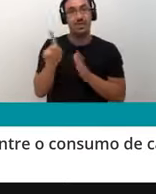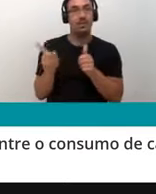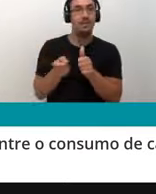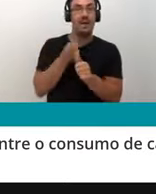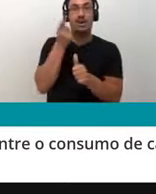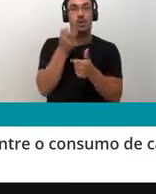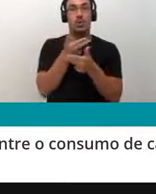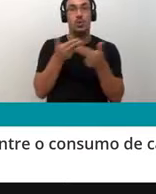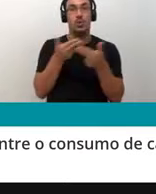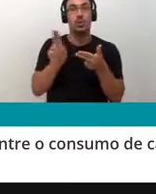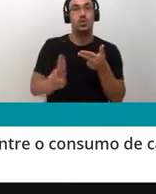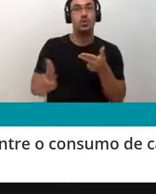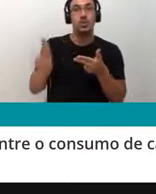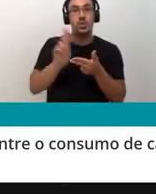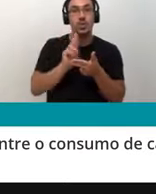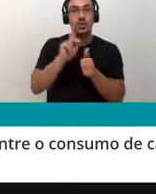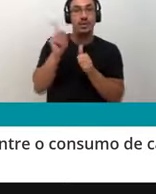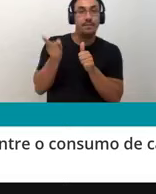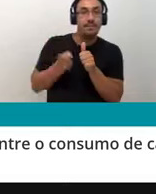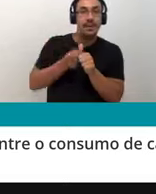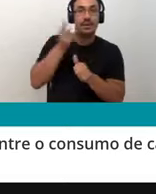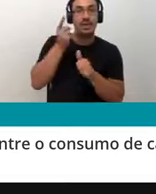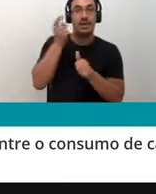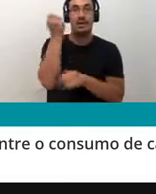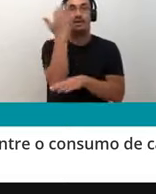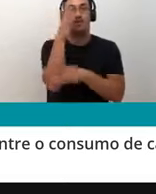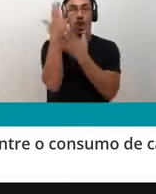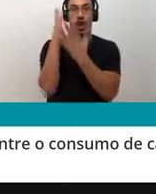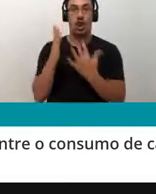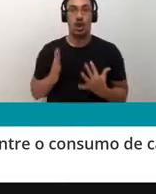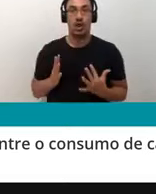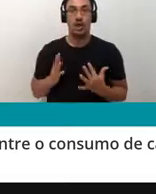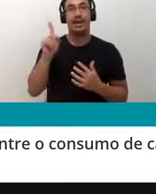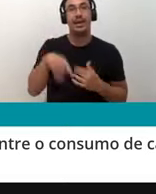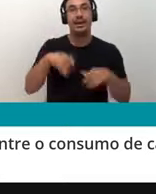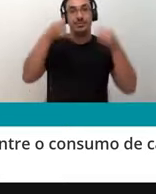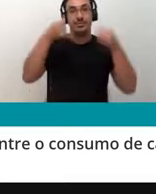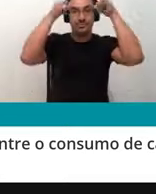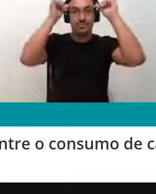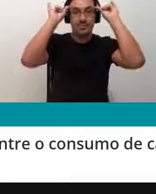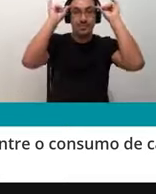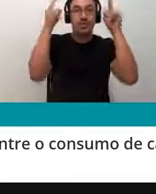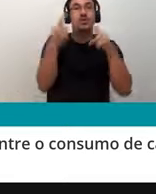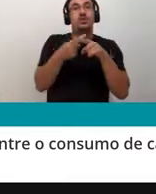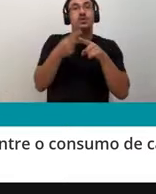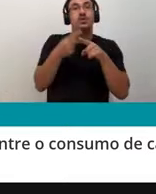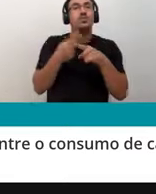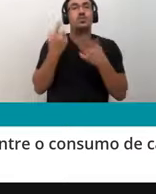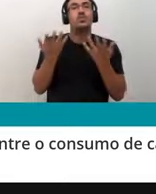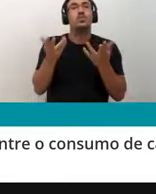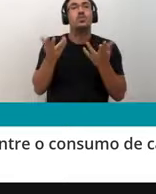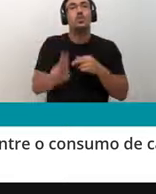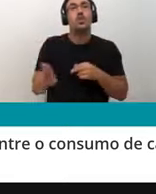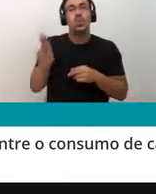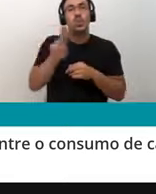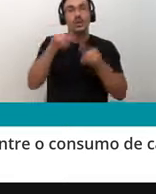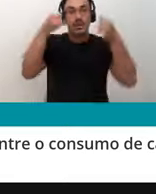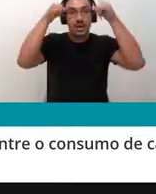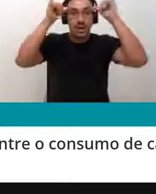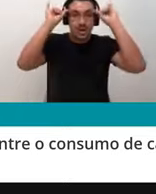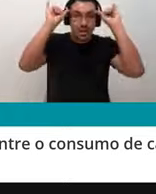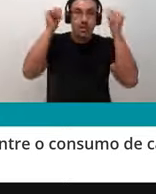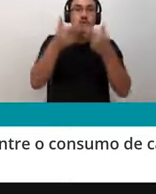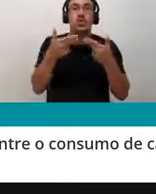entra primeiro quando a floresta vai abaixo é o gado. Ora, o gado é usado para quê? A produção extensiva de